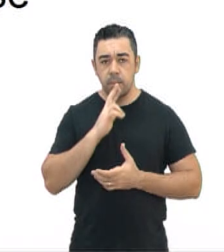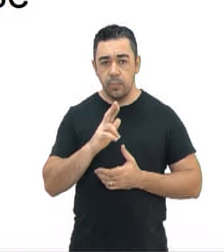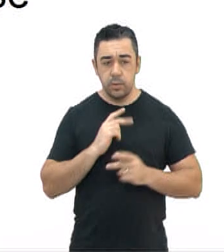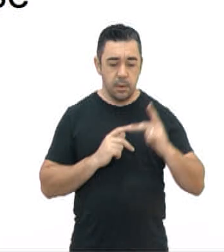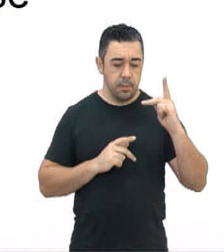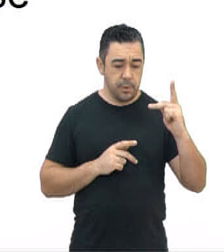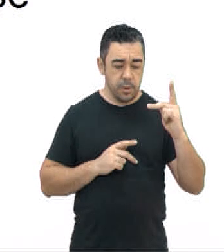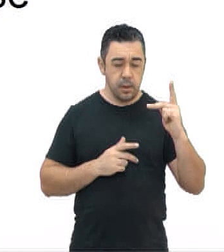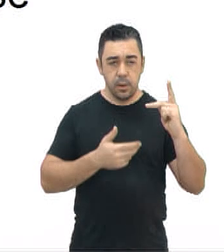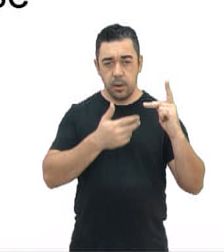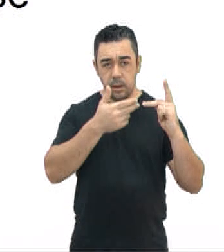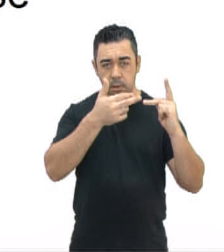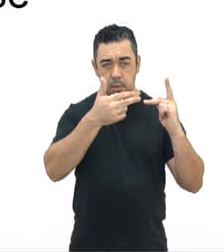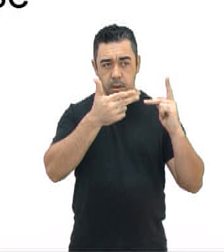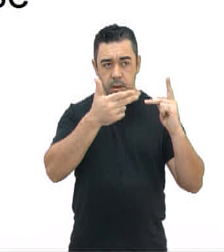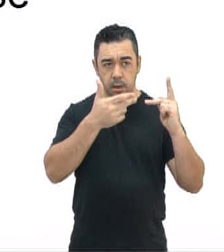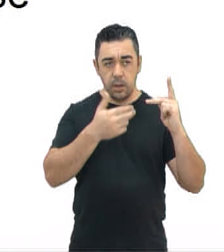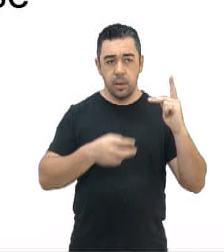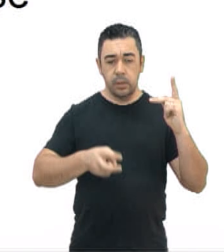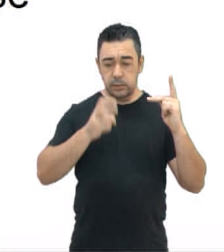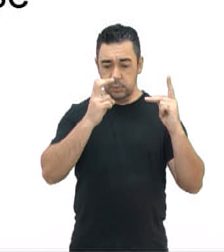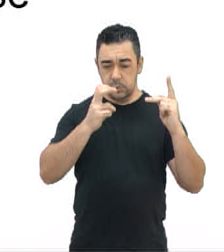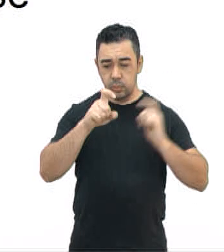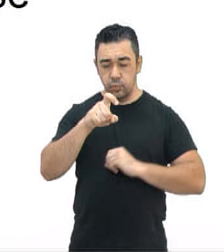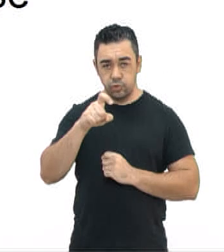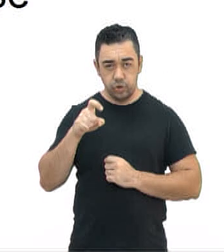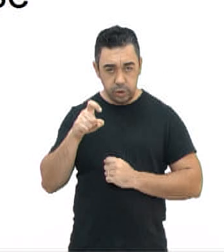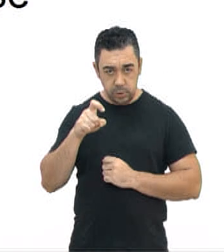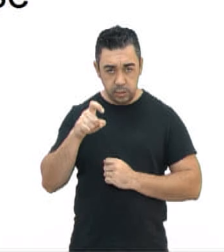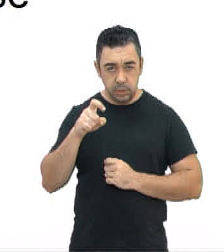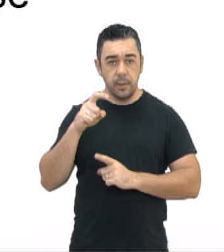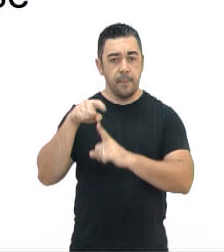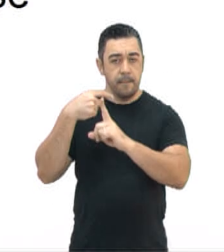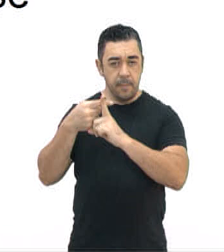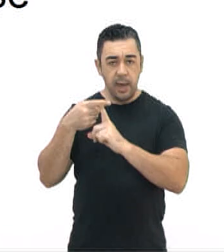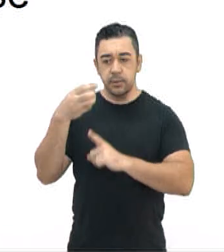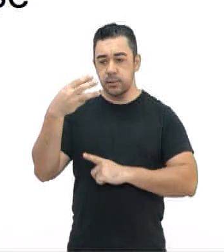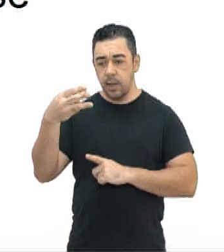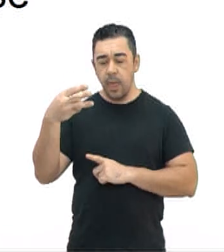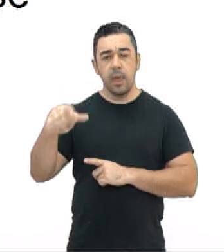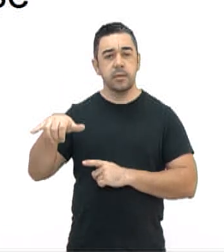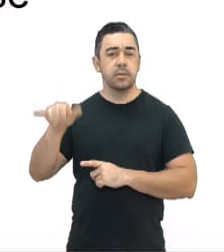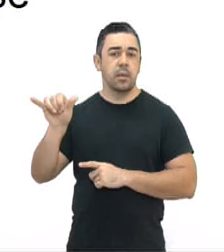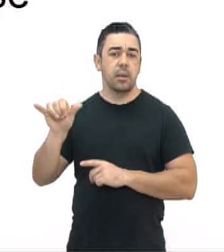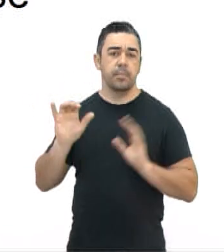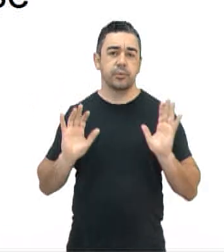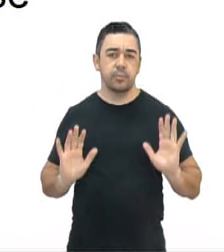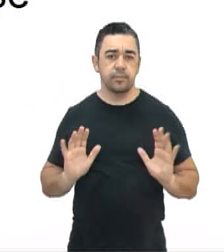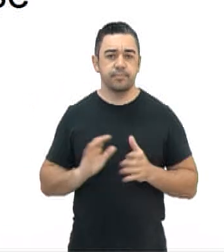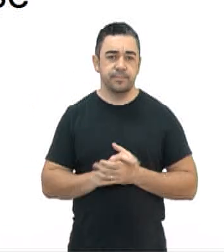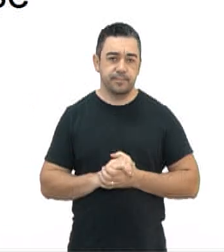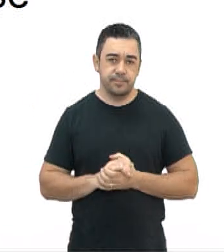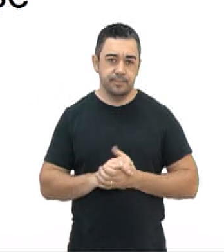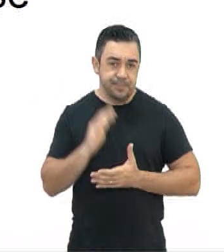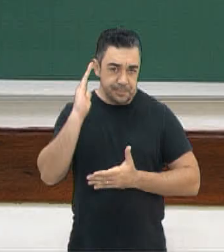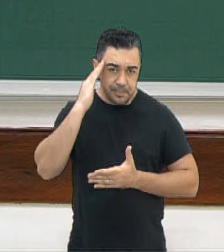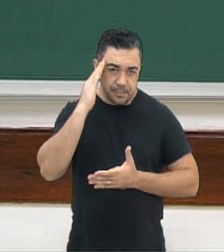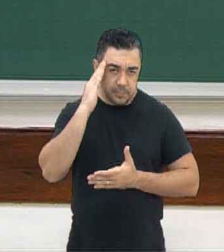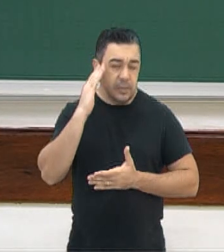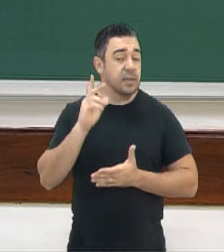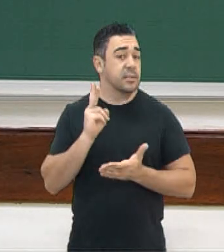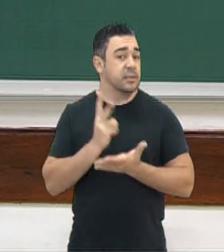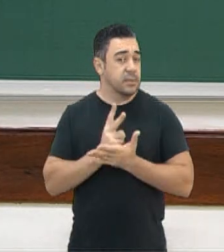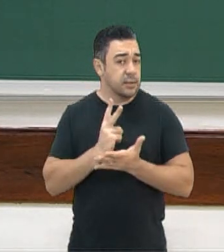do perímetro desta área vai ser 5x mais 3y. Sempre